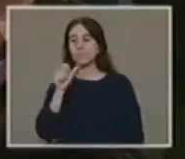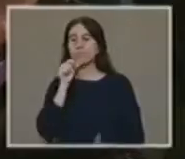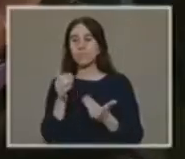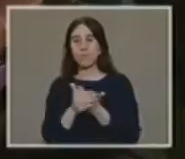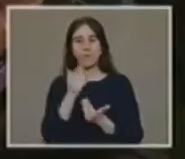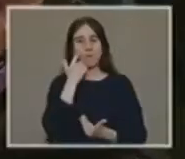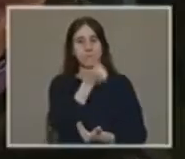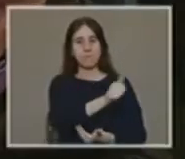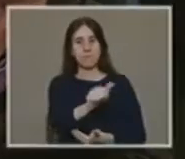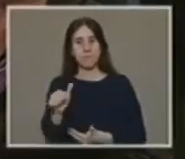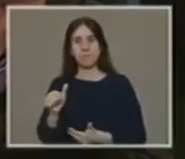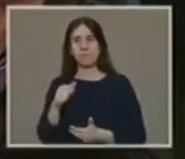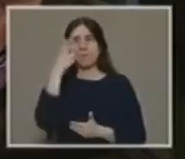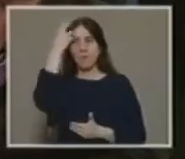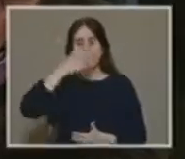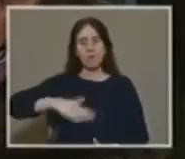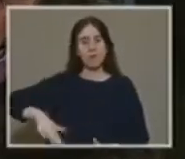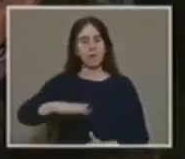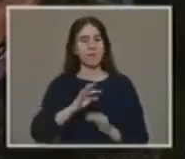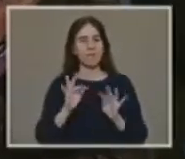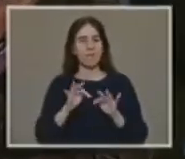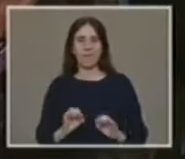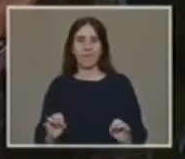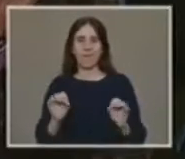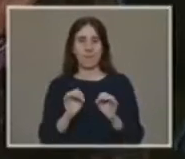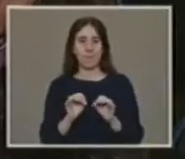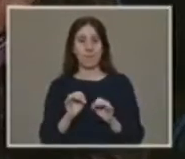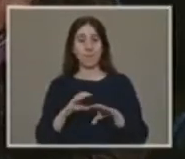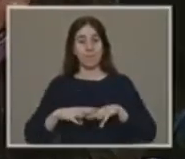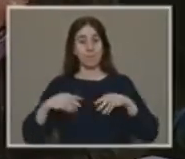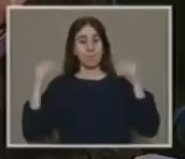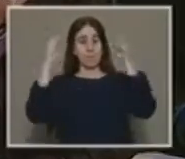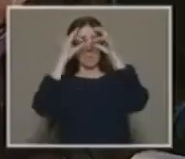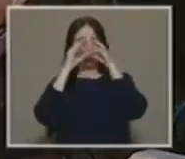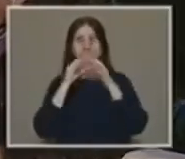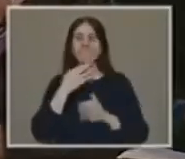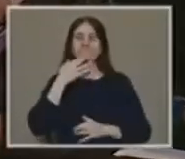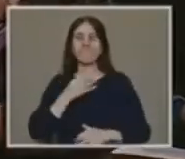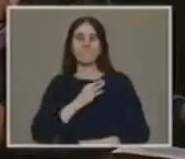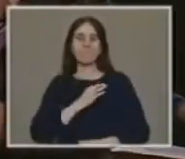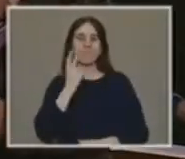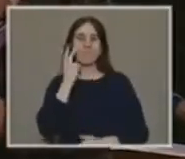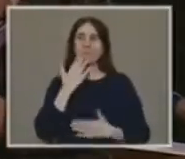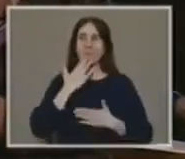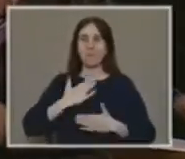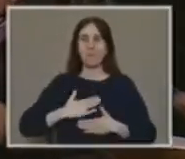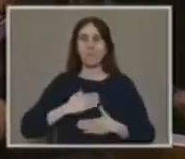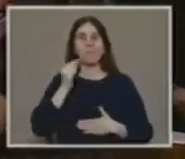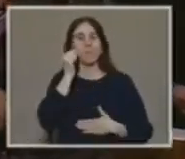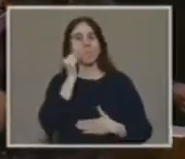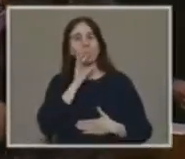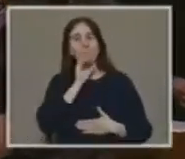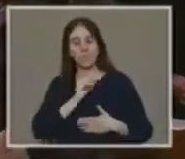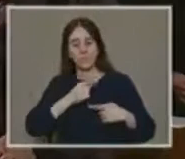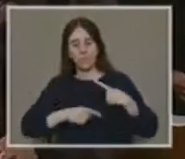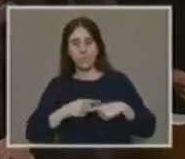mortos, e seu reino terá fim. Creio no Espírito Santo, Senhor que dá vida, que prossegue o Pai e o